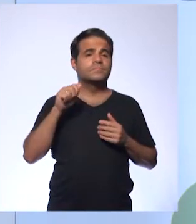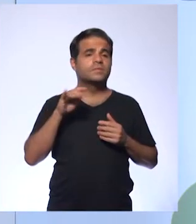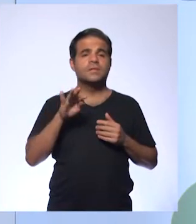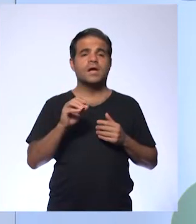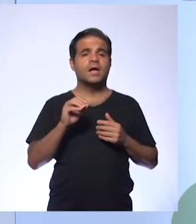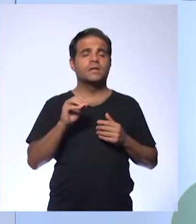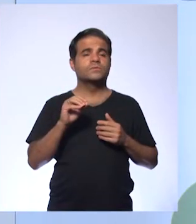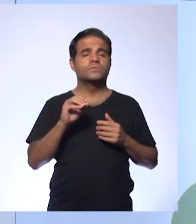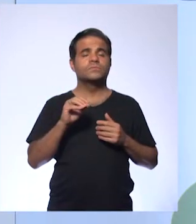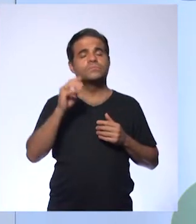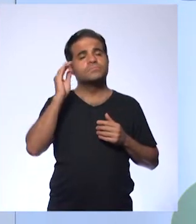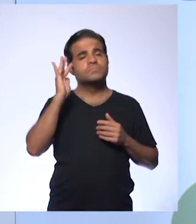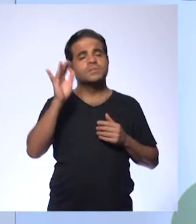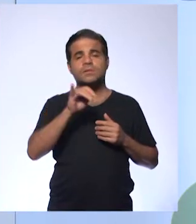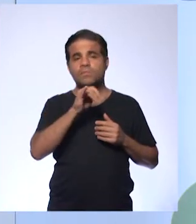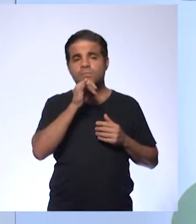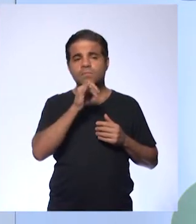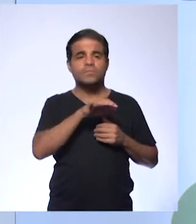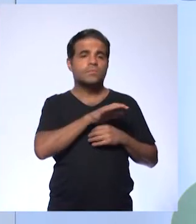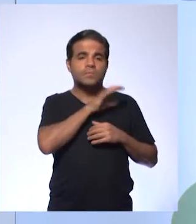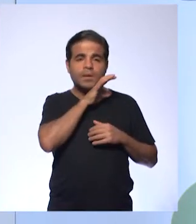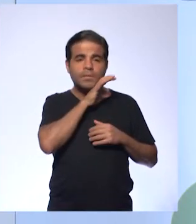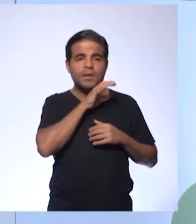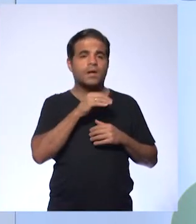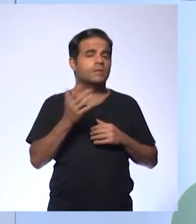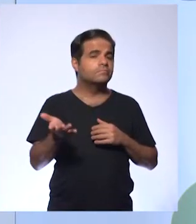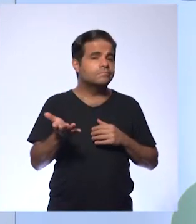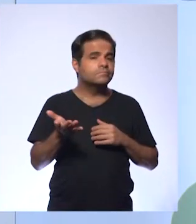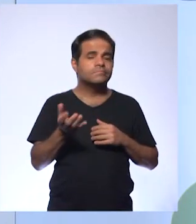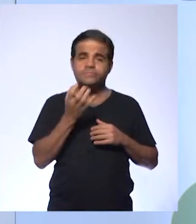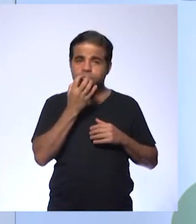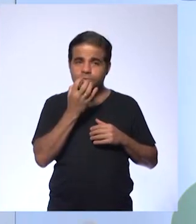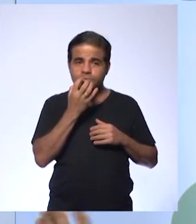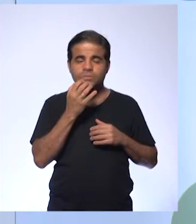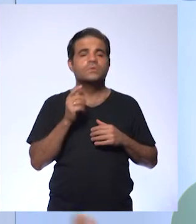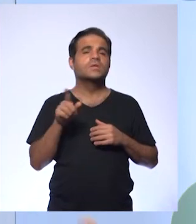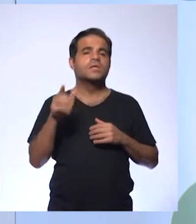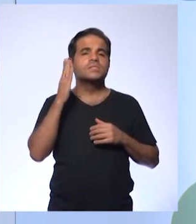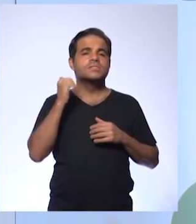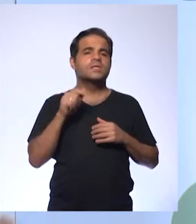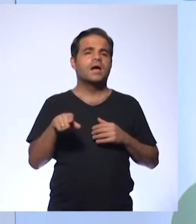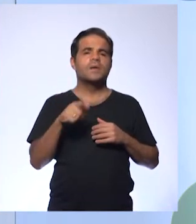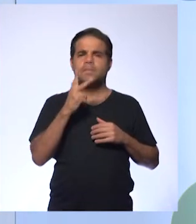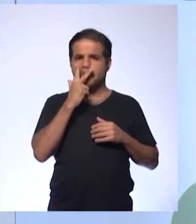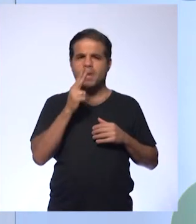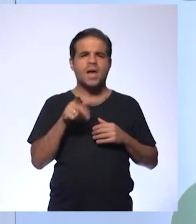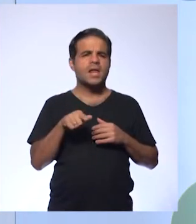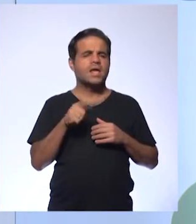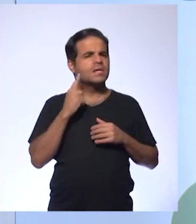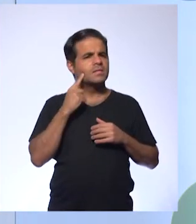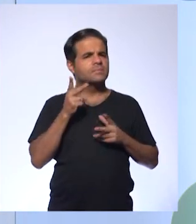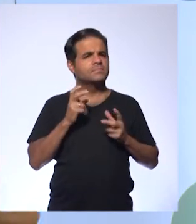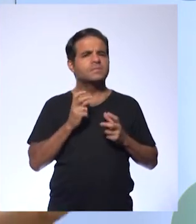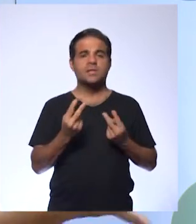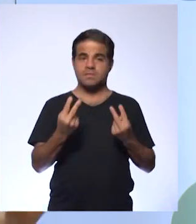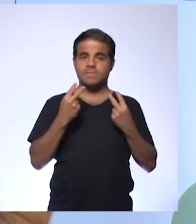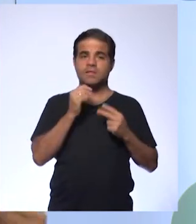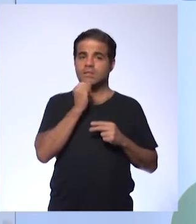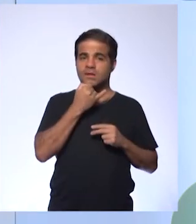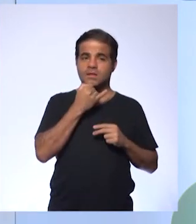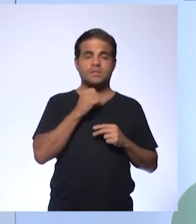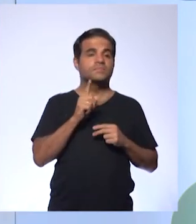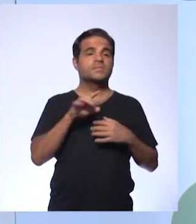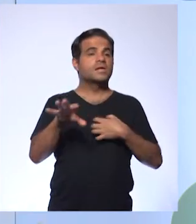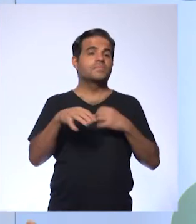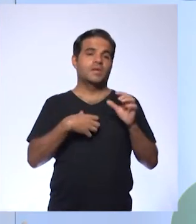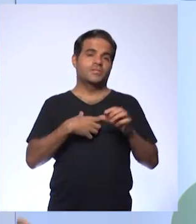gente pensar num animal, num cachorro, ele sabe, a gente sempre acha que ele parece perceber quando a gente está triste, mas, na verdade, é a questão